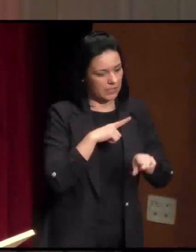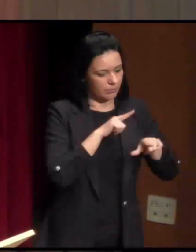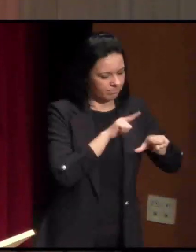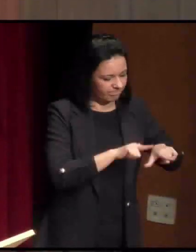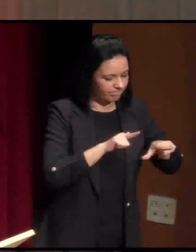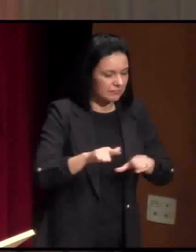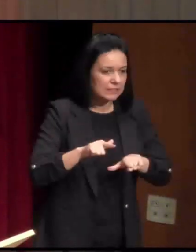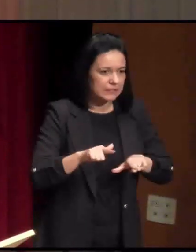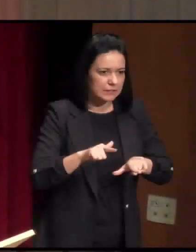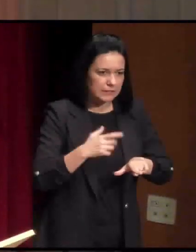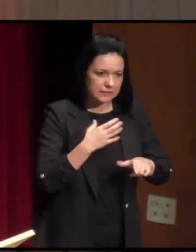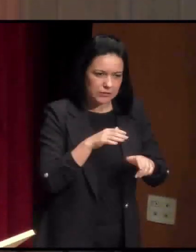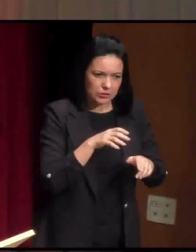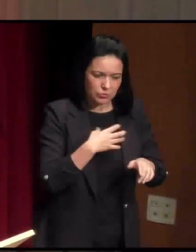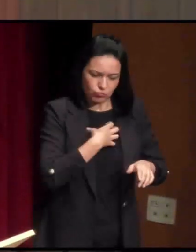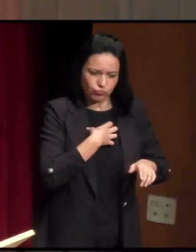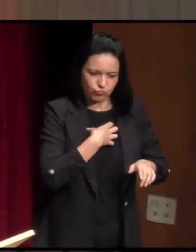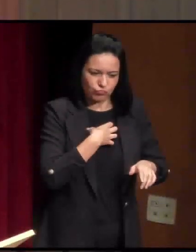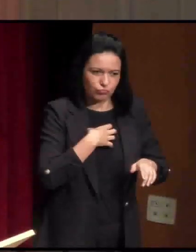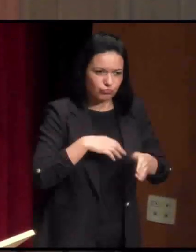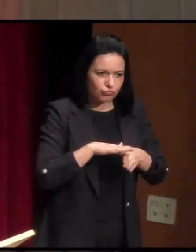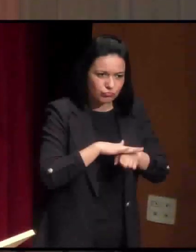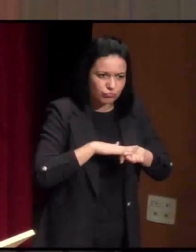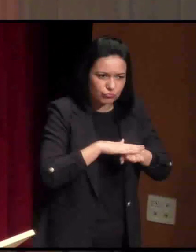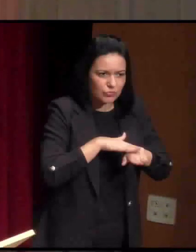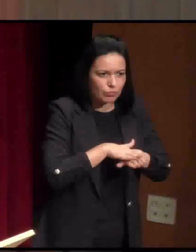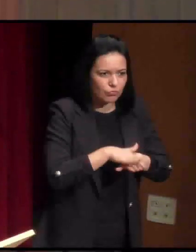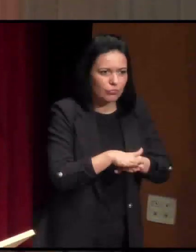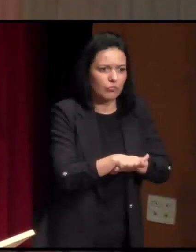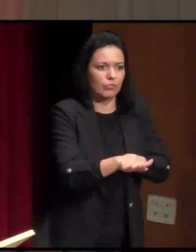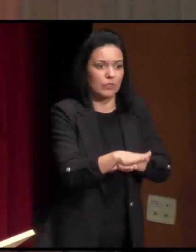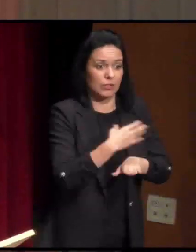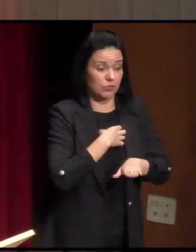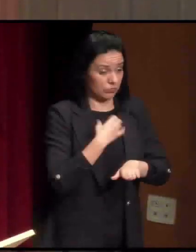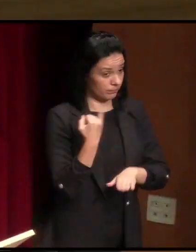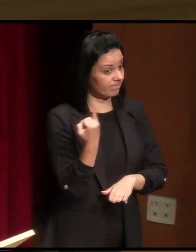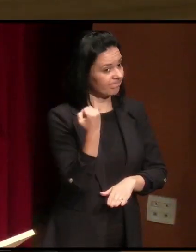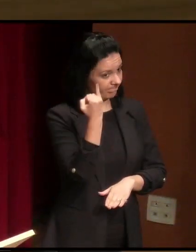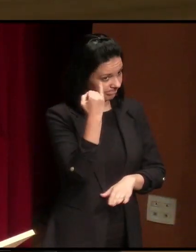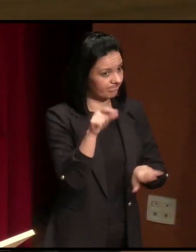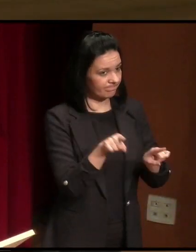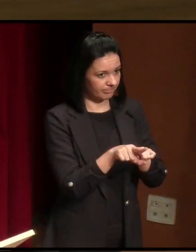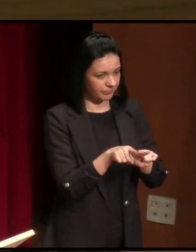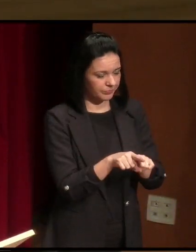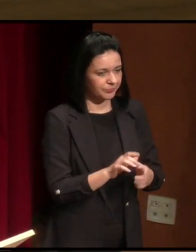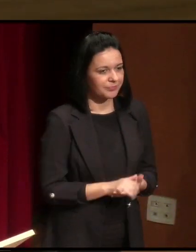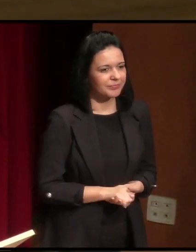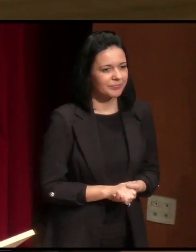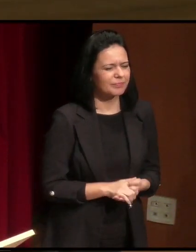todos os lugares, né? Sim. Como é importante, né? O piso tátil é importante, mas